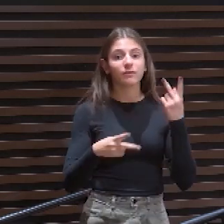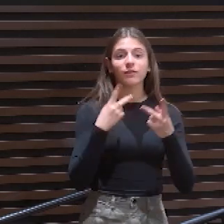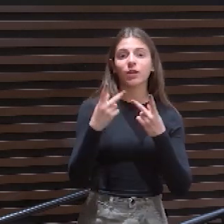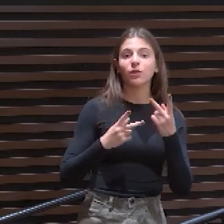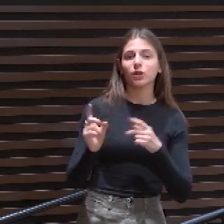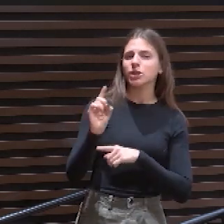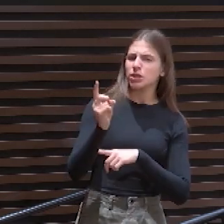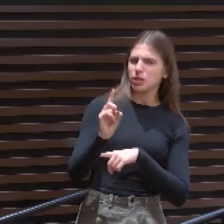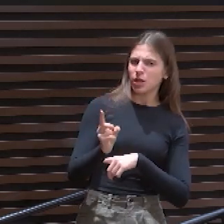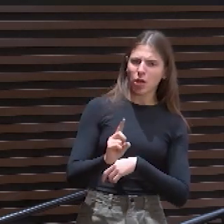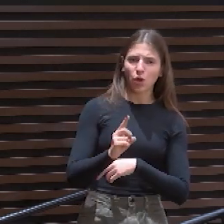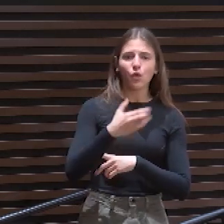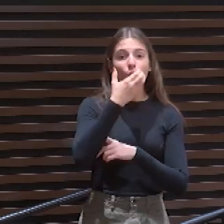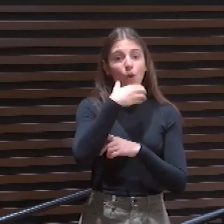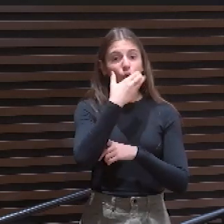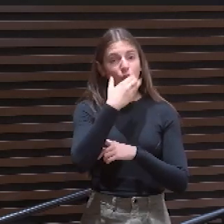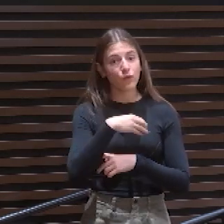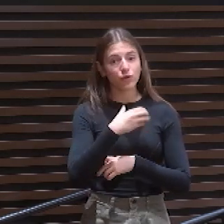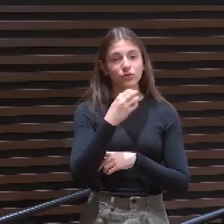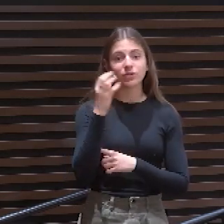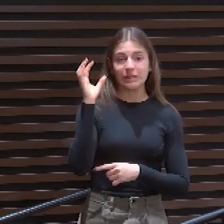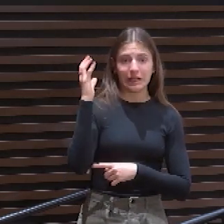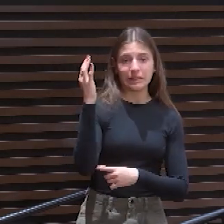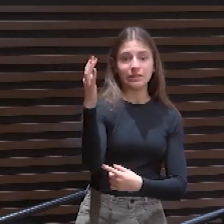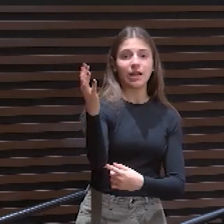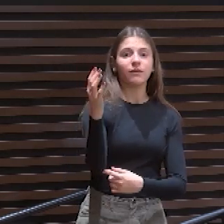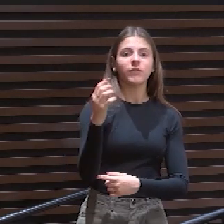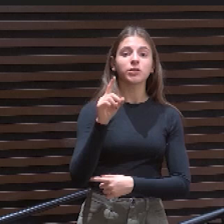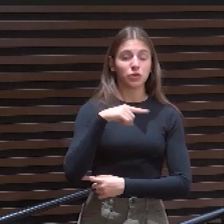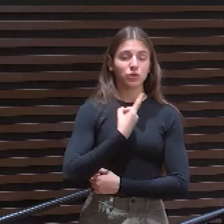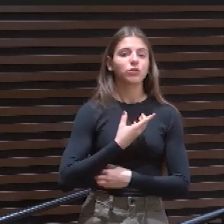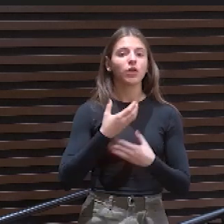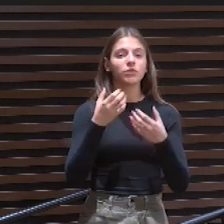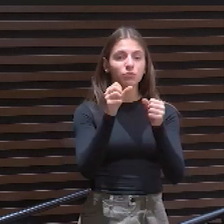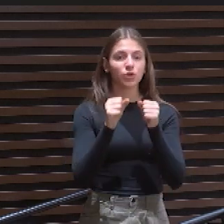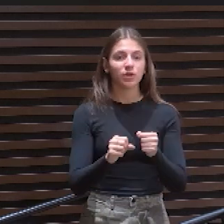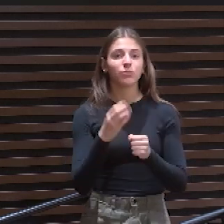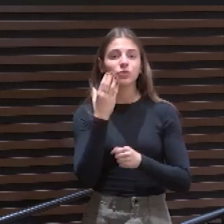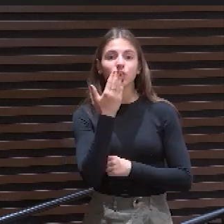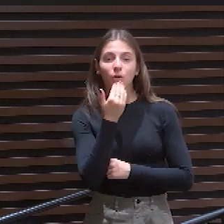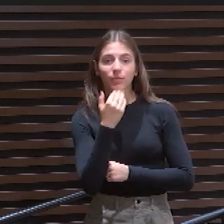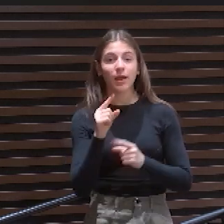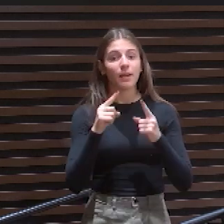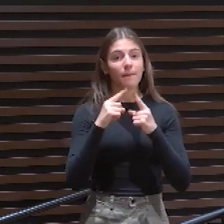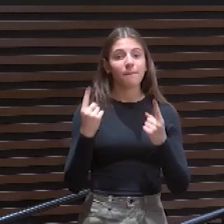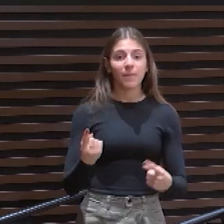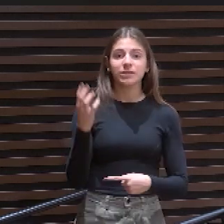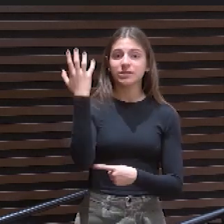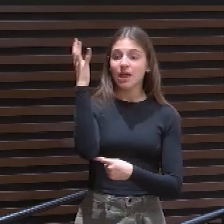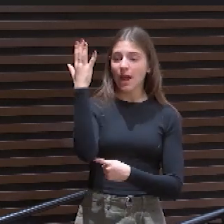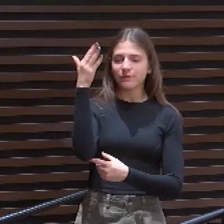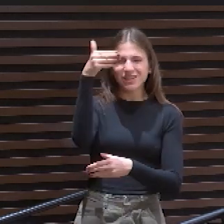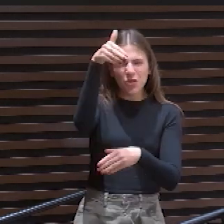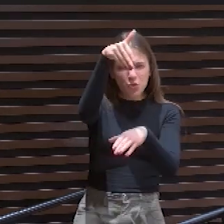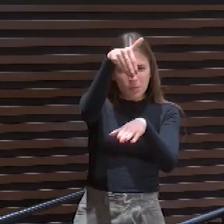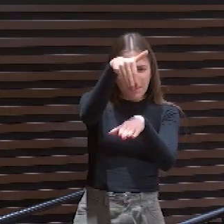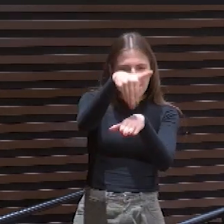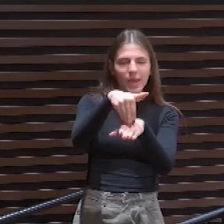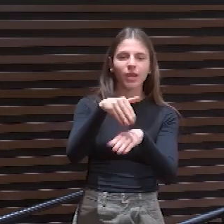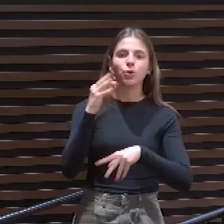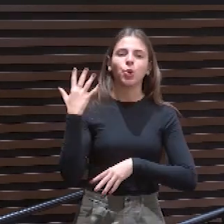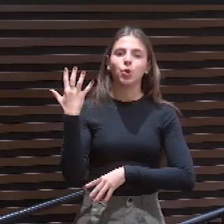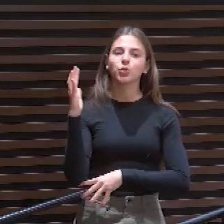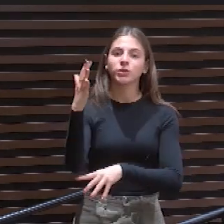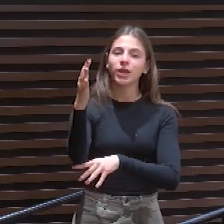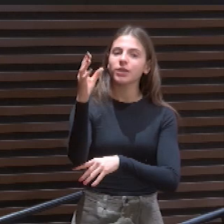Do fruto das árvores do jardim podemos comer, mas do fruto da árvore que está no meio do jardim,